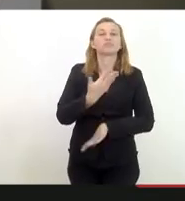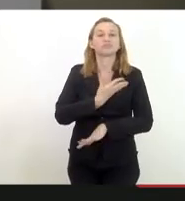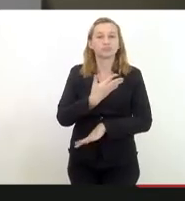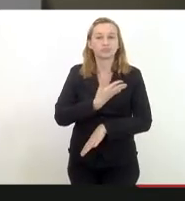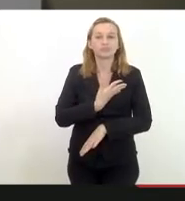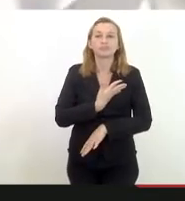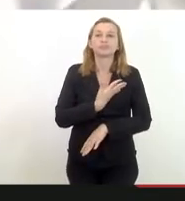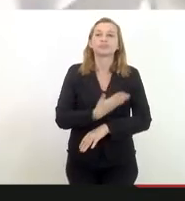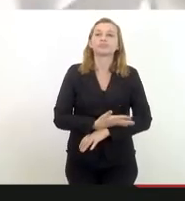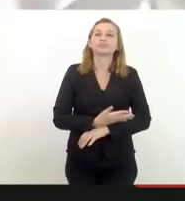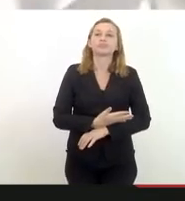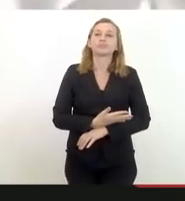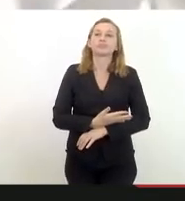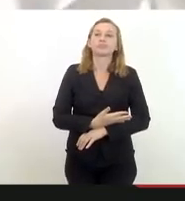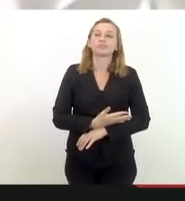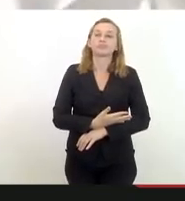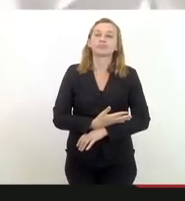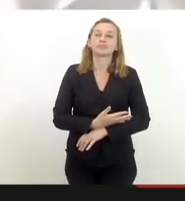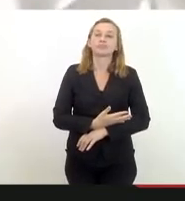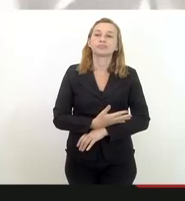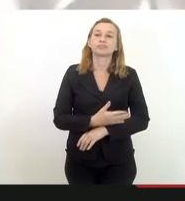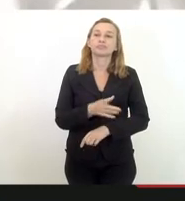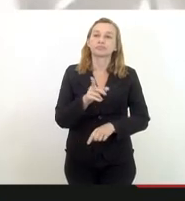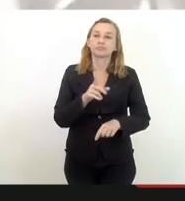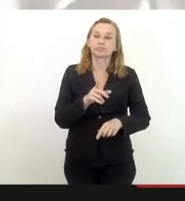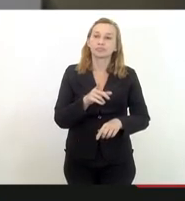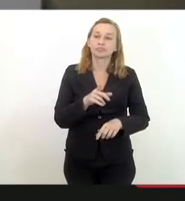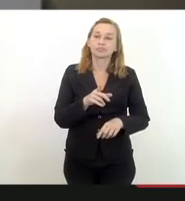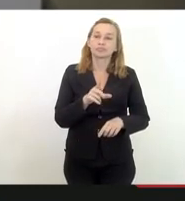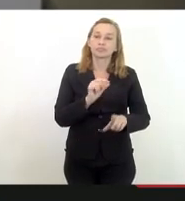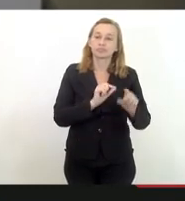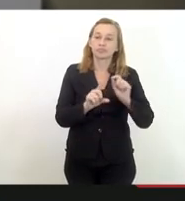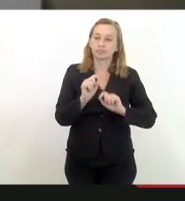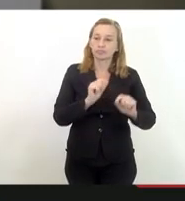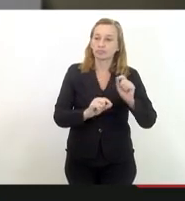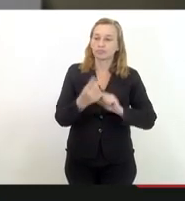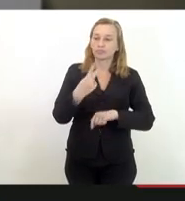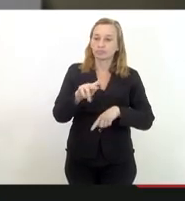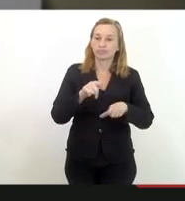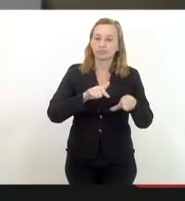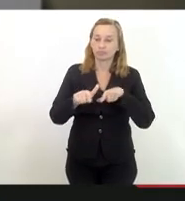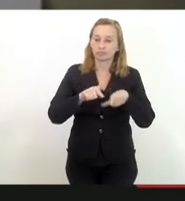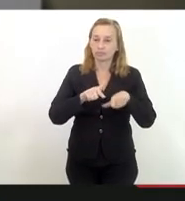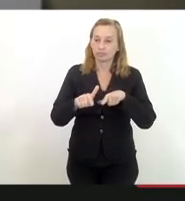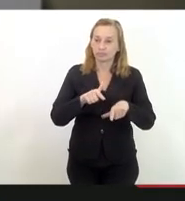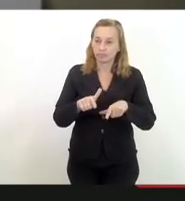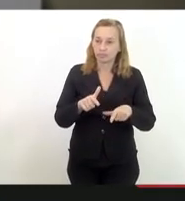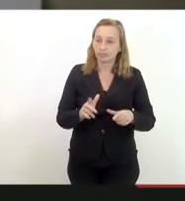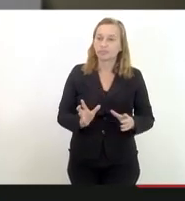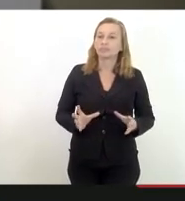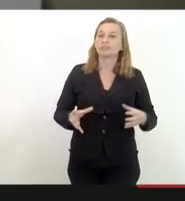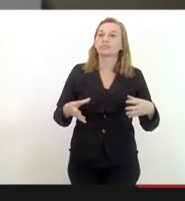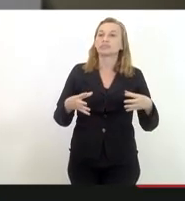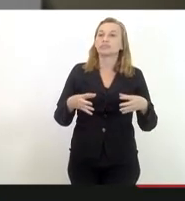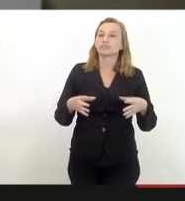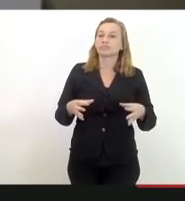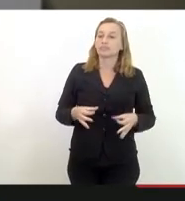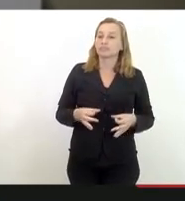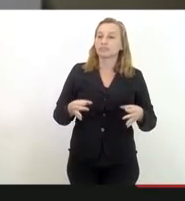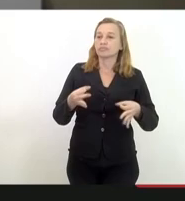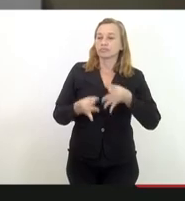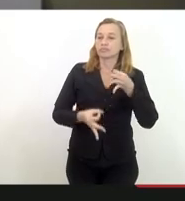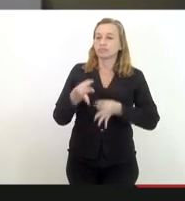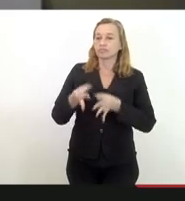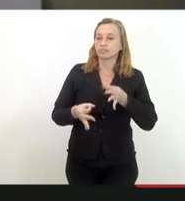que são nomeados ao longo dos anos para exercer suas funções, são lotados nas promotorias de justiça, inclusive as da